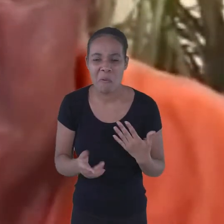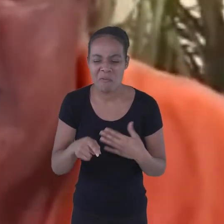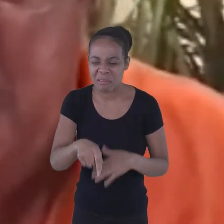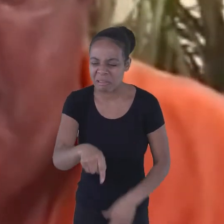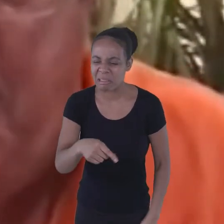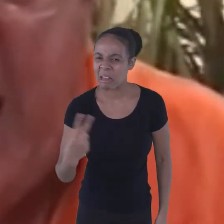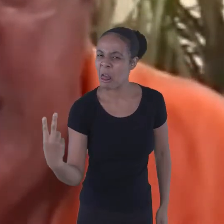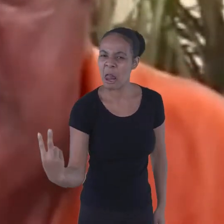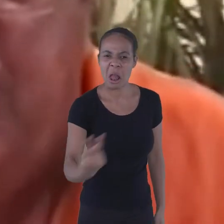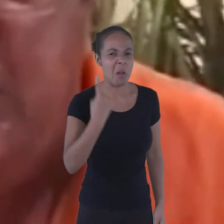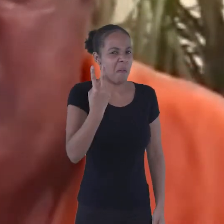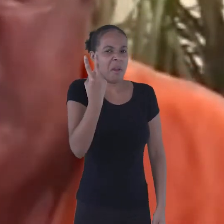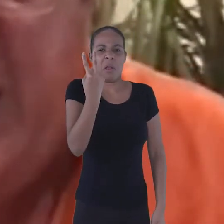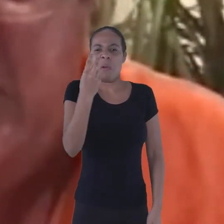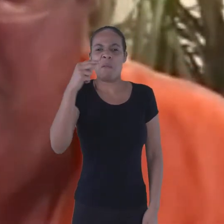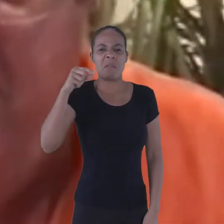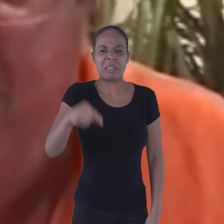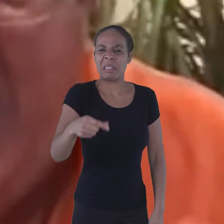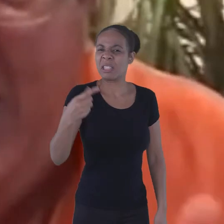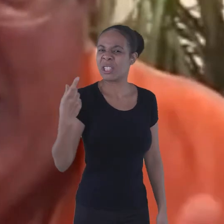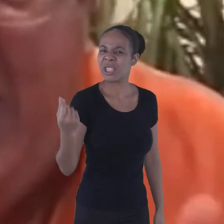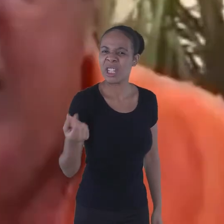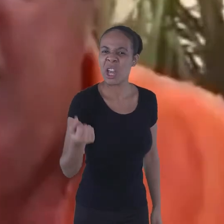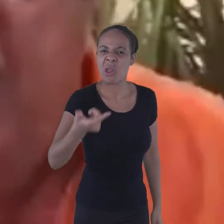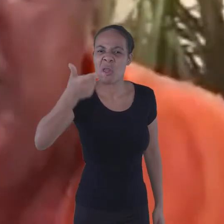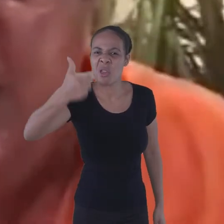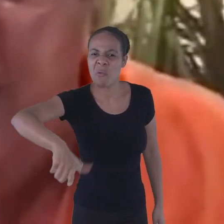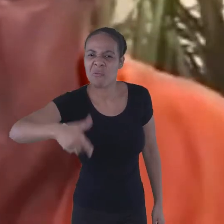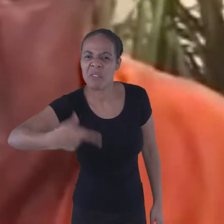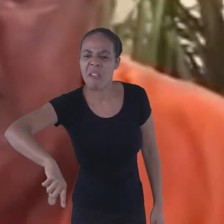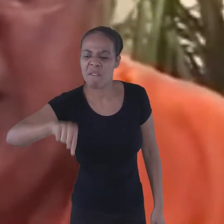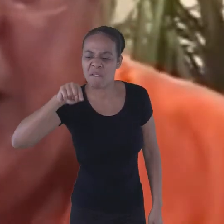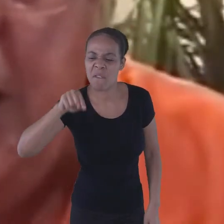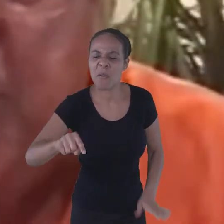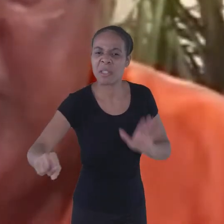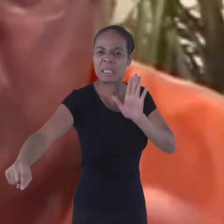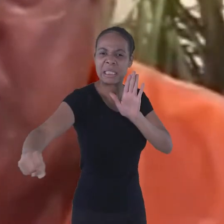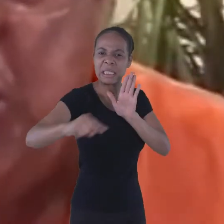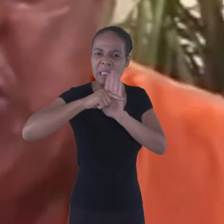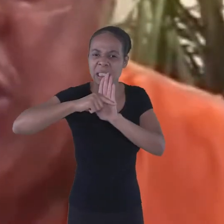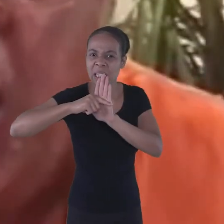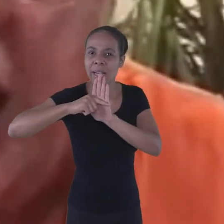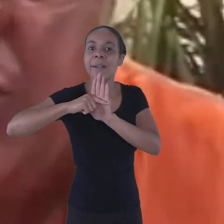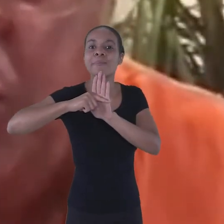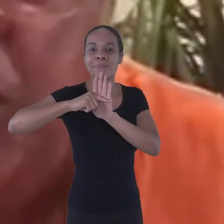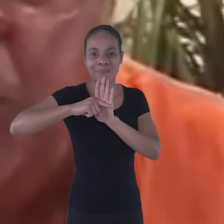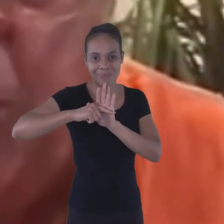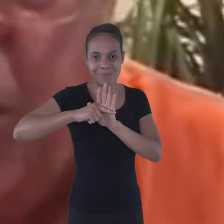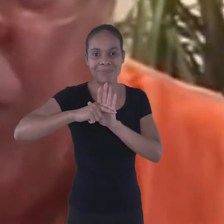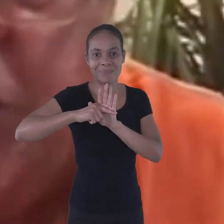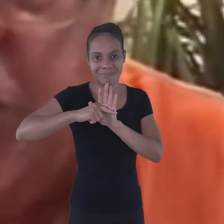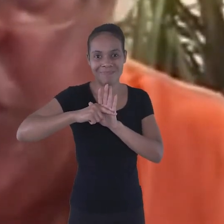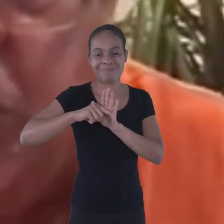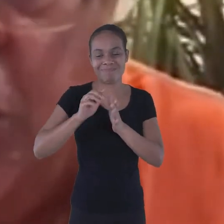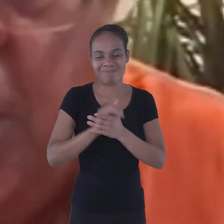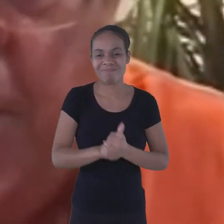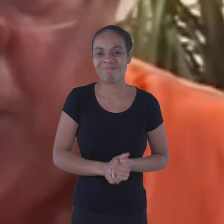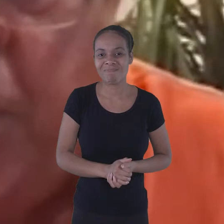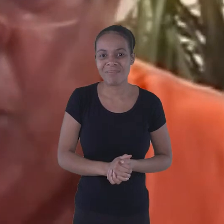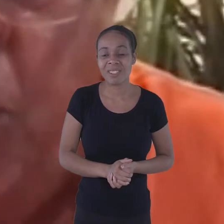você é um inadimplente, você é um negativado, e as pessoas destroem as outras por causa